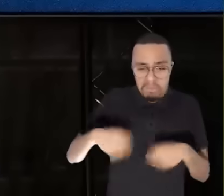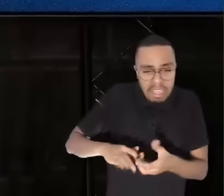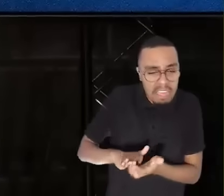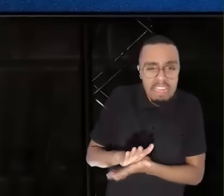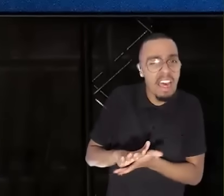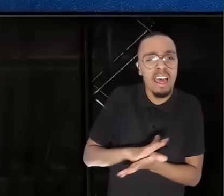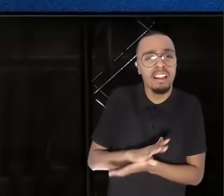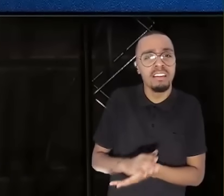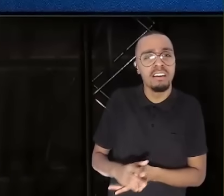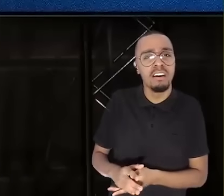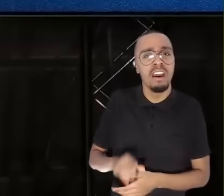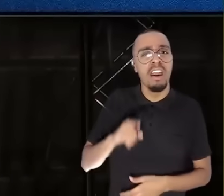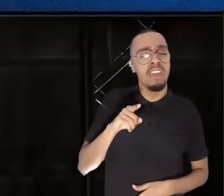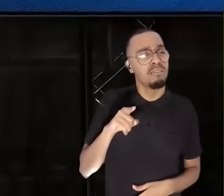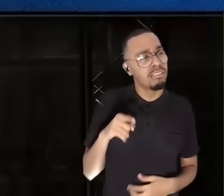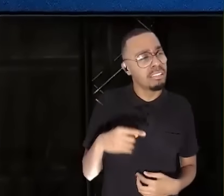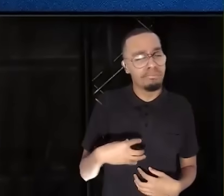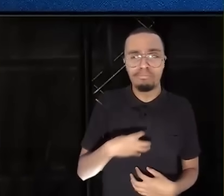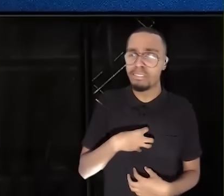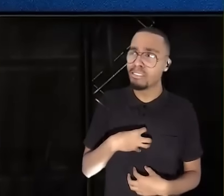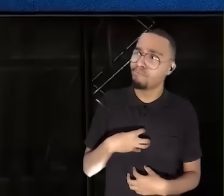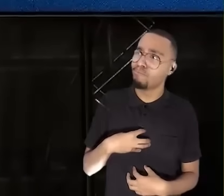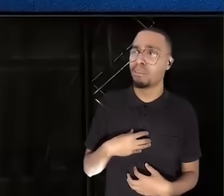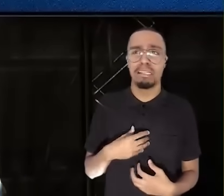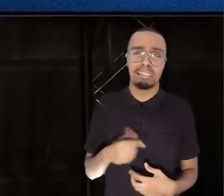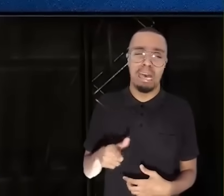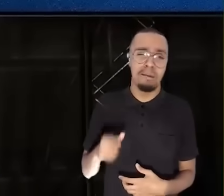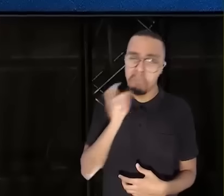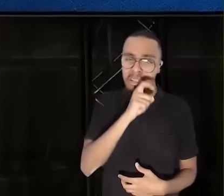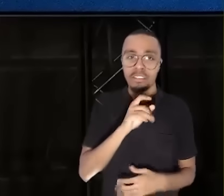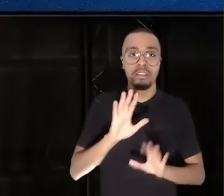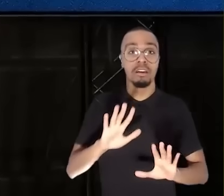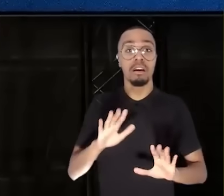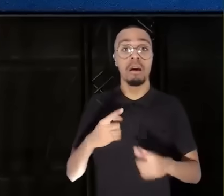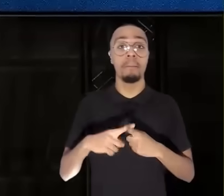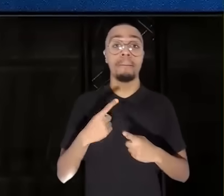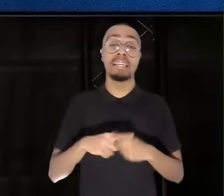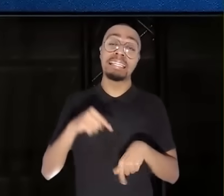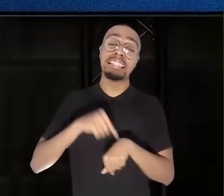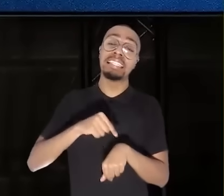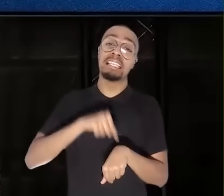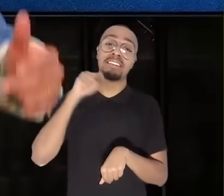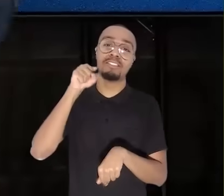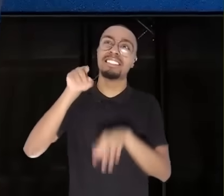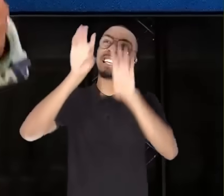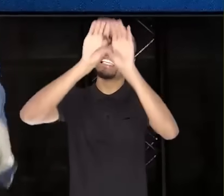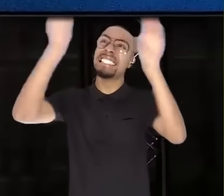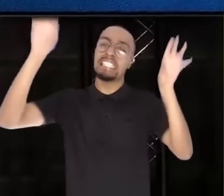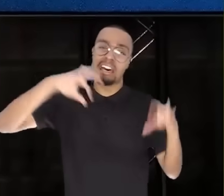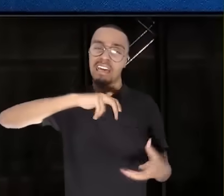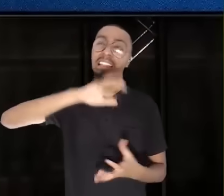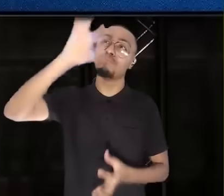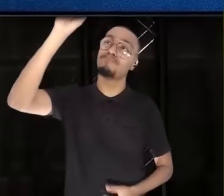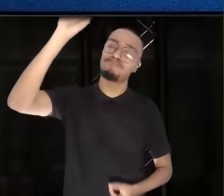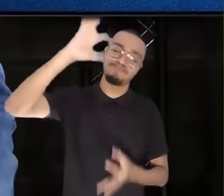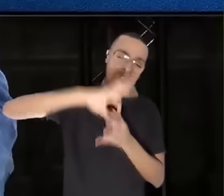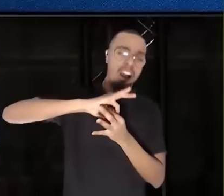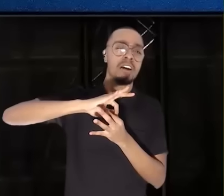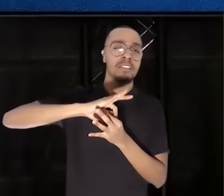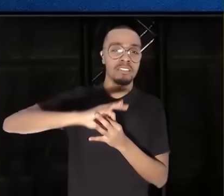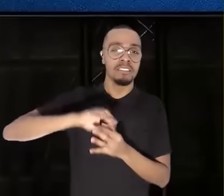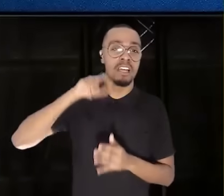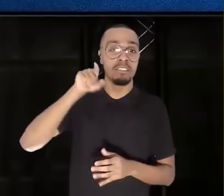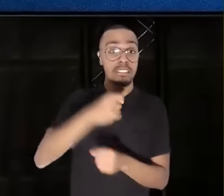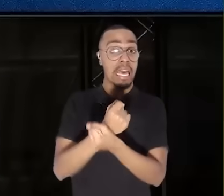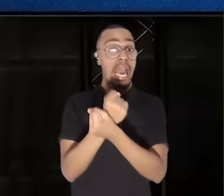diz: mas pastor, por que eu não me sinto assim? Porque está na hora de você trazer o céu para a terra. A cura já existe, a